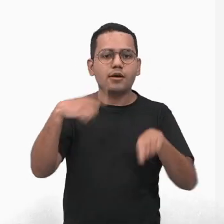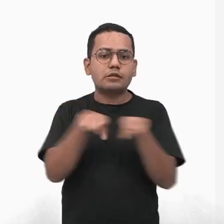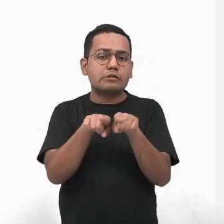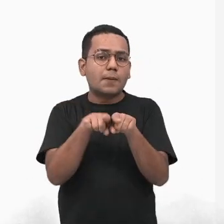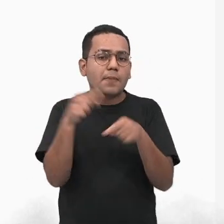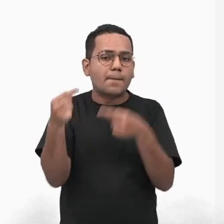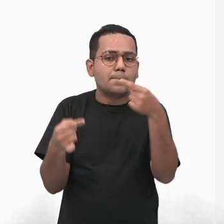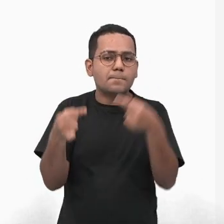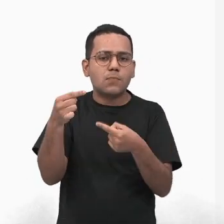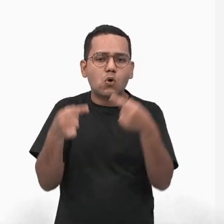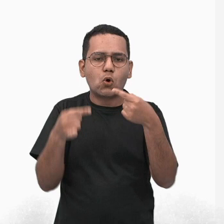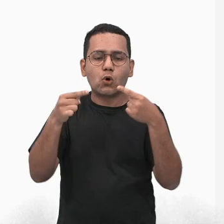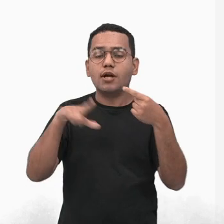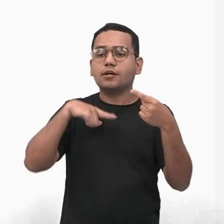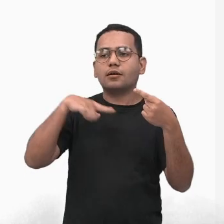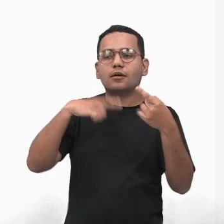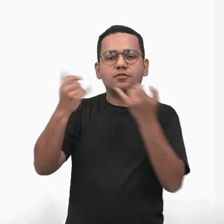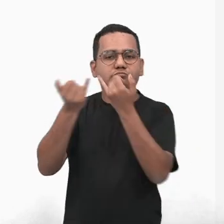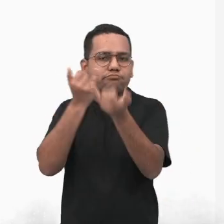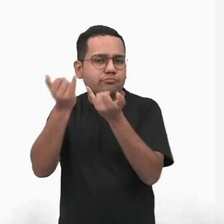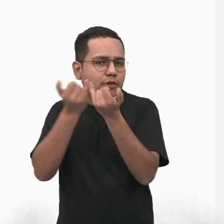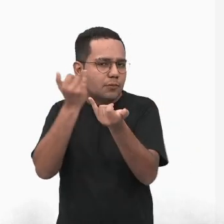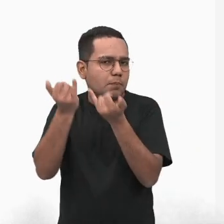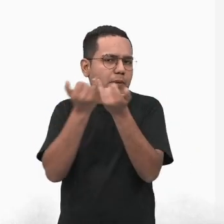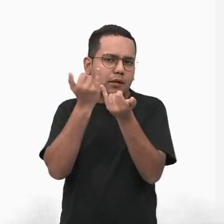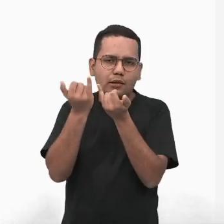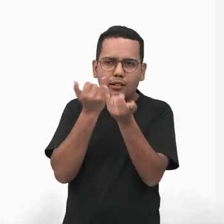interesses mútuos. Galera, surgem então duas